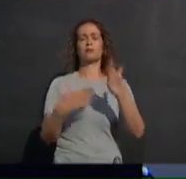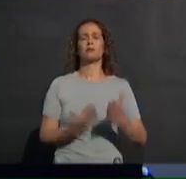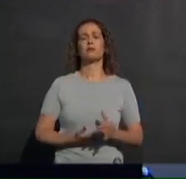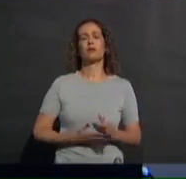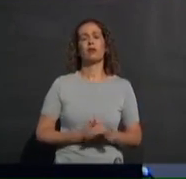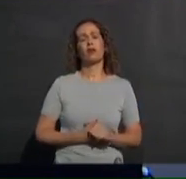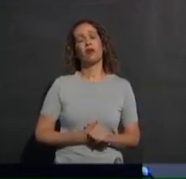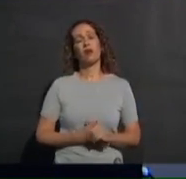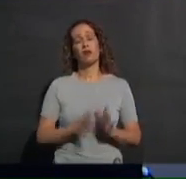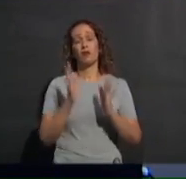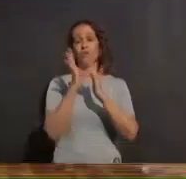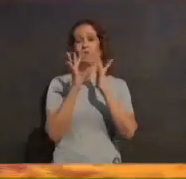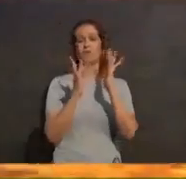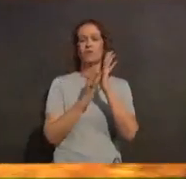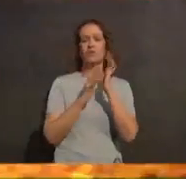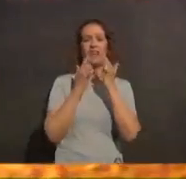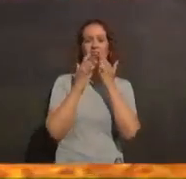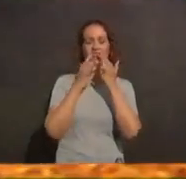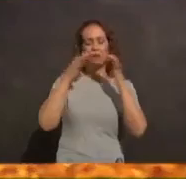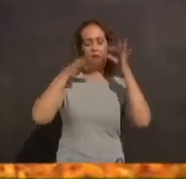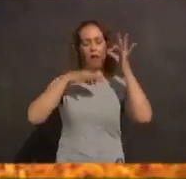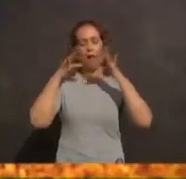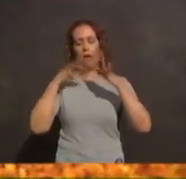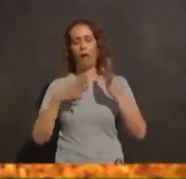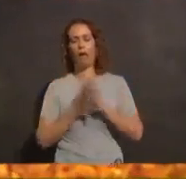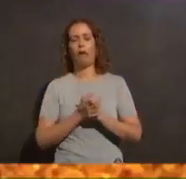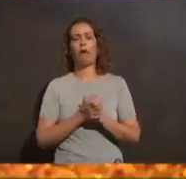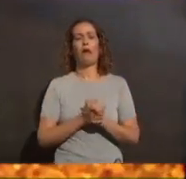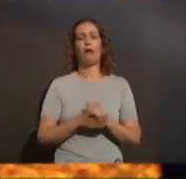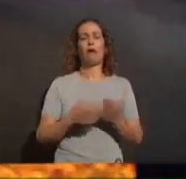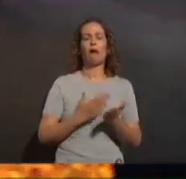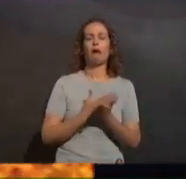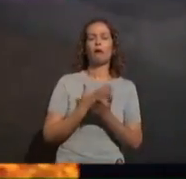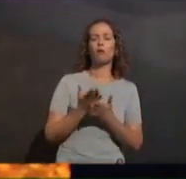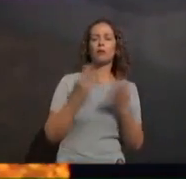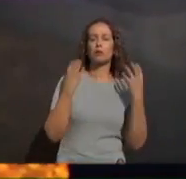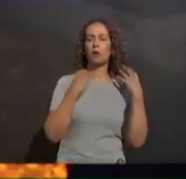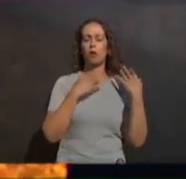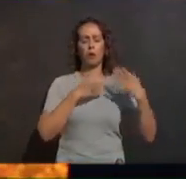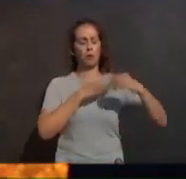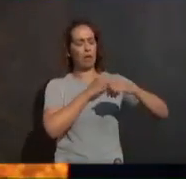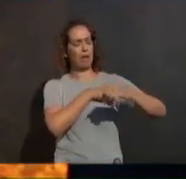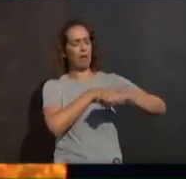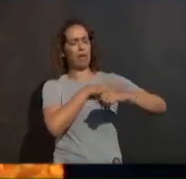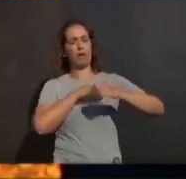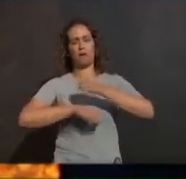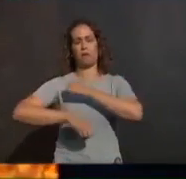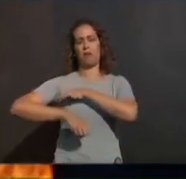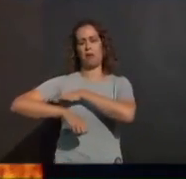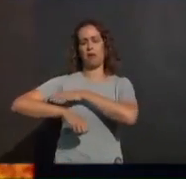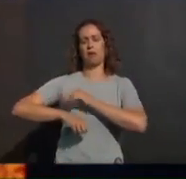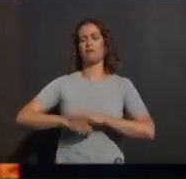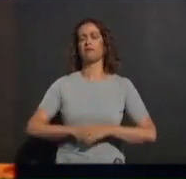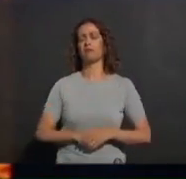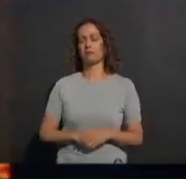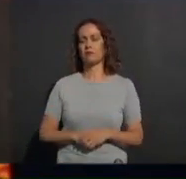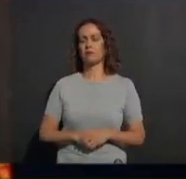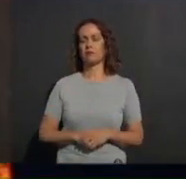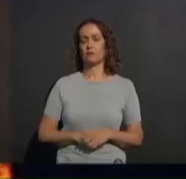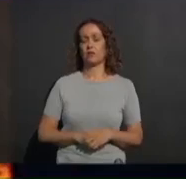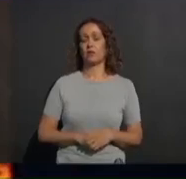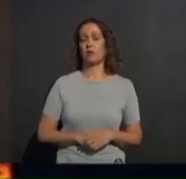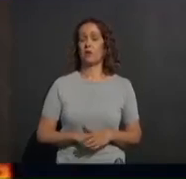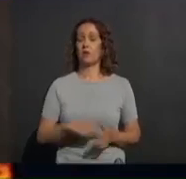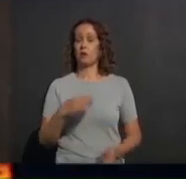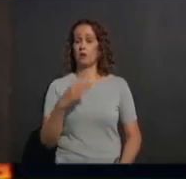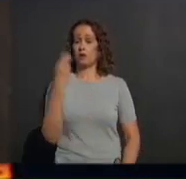cair os dentes de leite dele. Aí começou a crescer pelo pubiano em Jesus. Aí Maria começou a falar com Zé, oh, eu estou achando que esse menino está gostando de